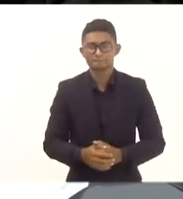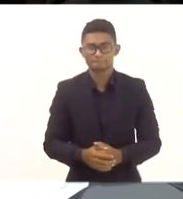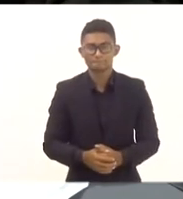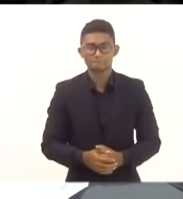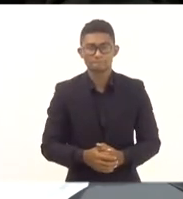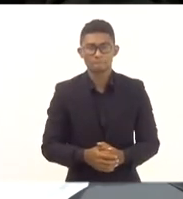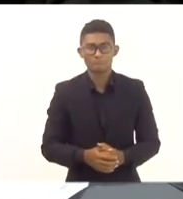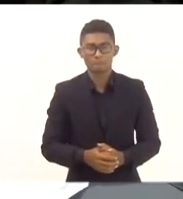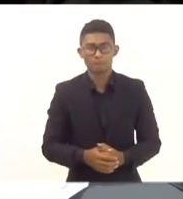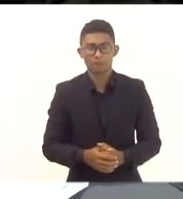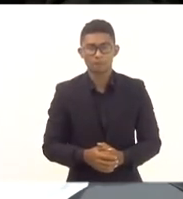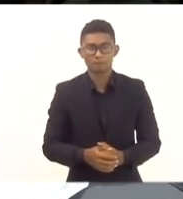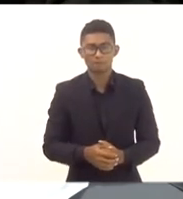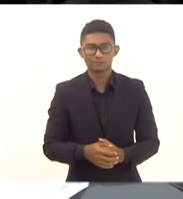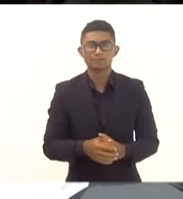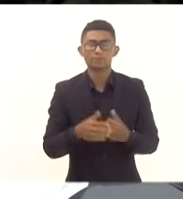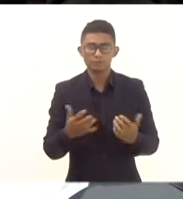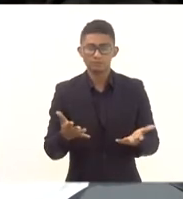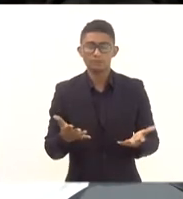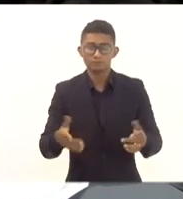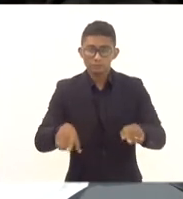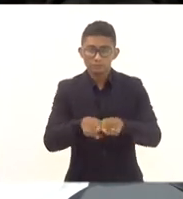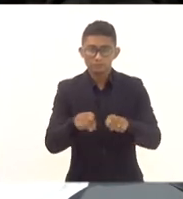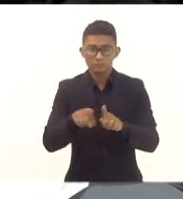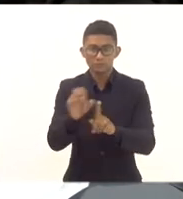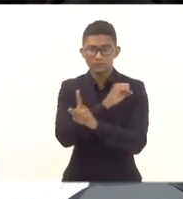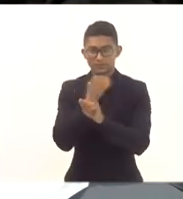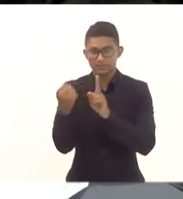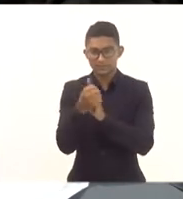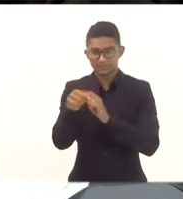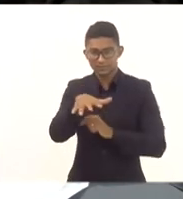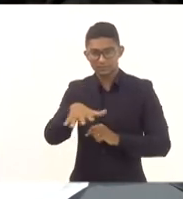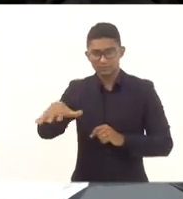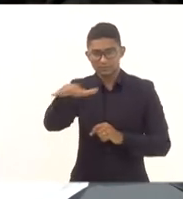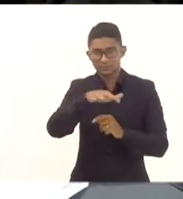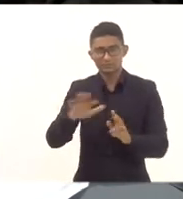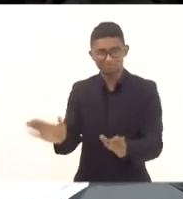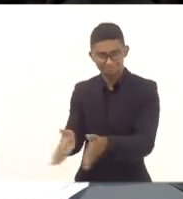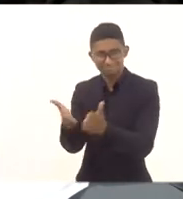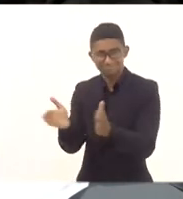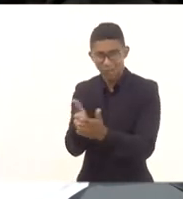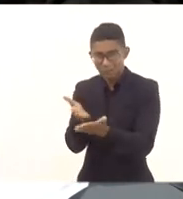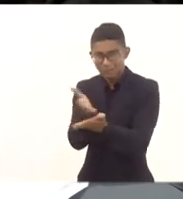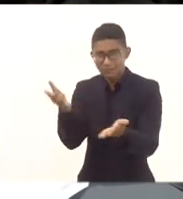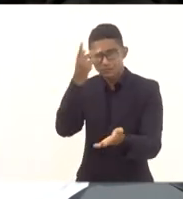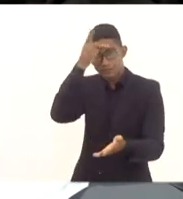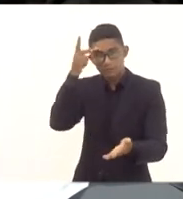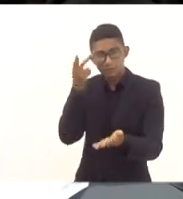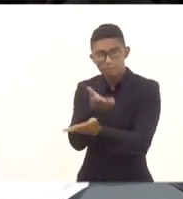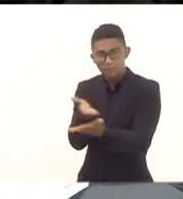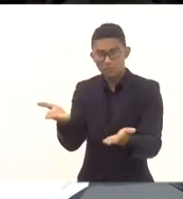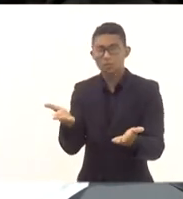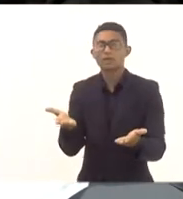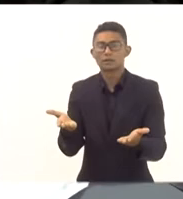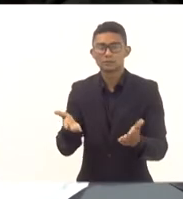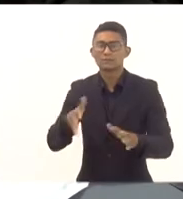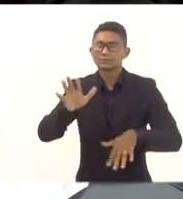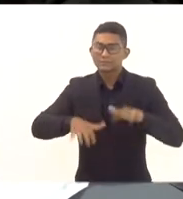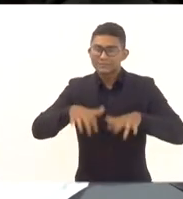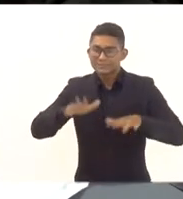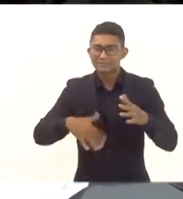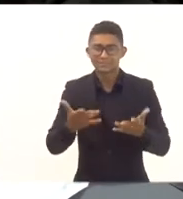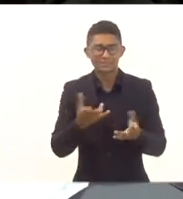uma camada né da sociedade de pobreza extrema pobreza que tem dificuldade de